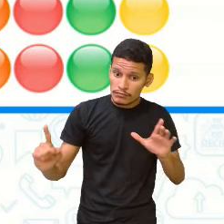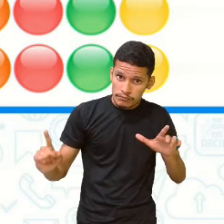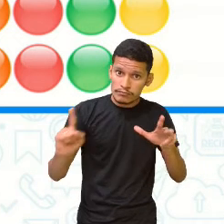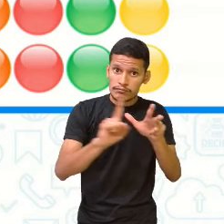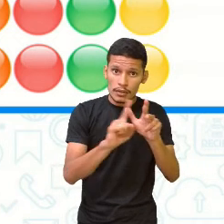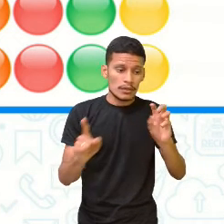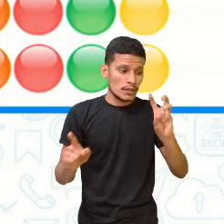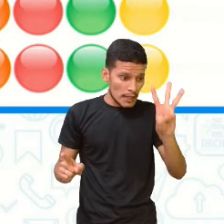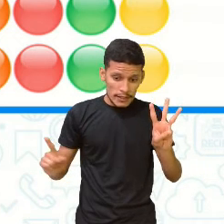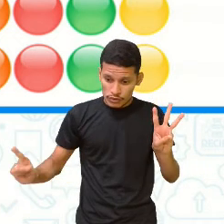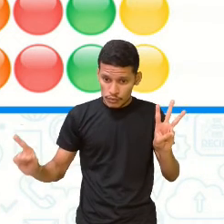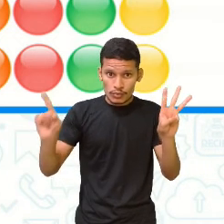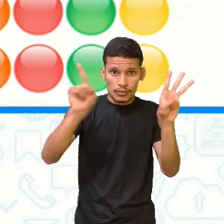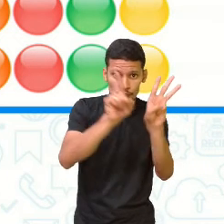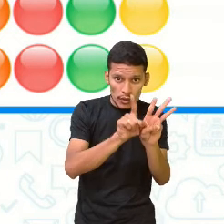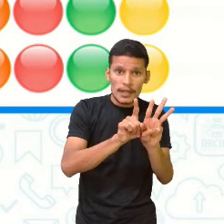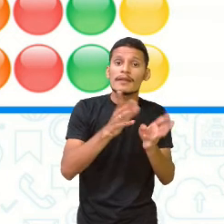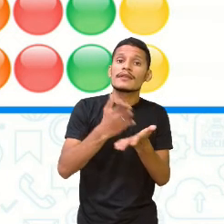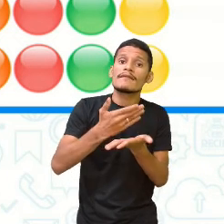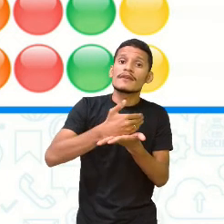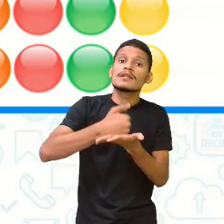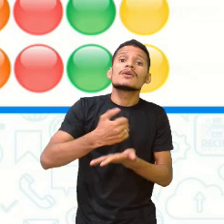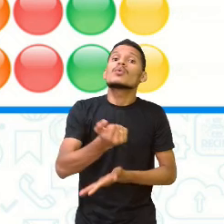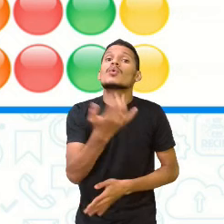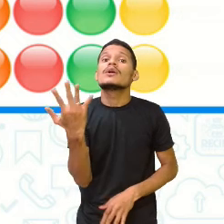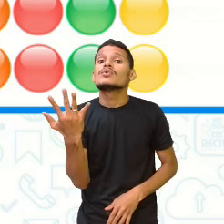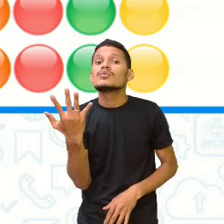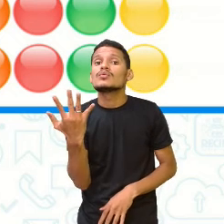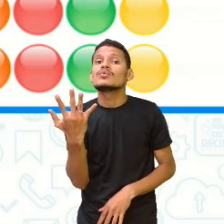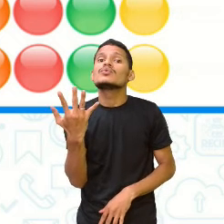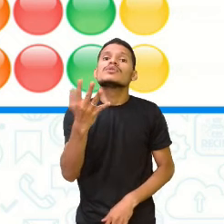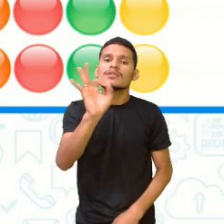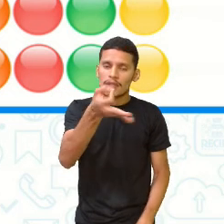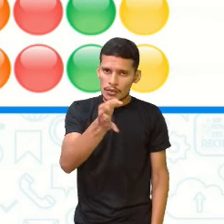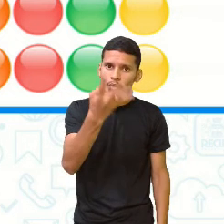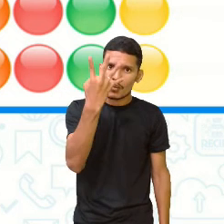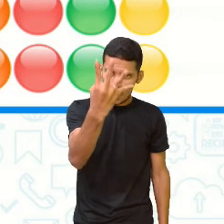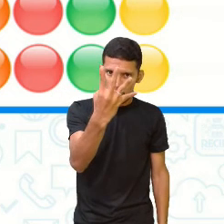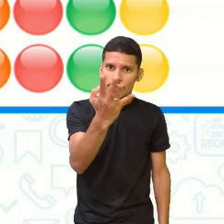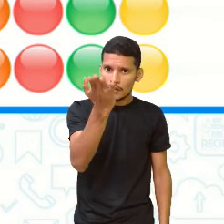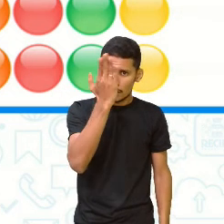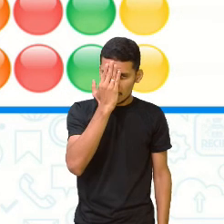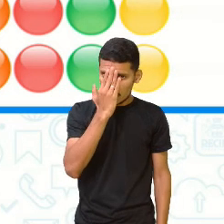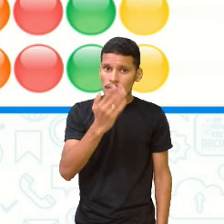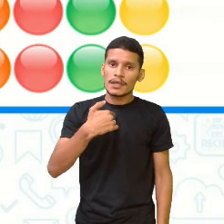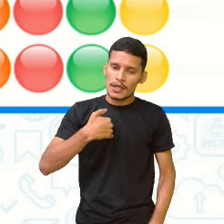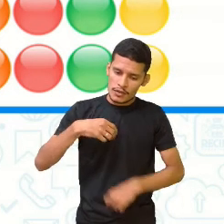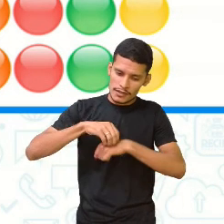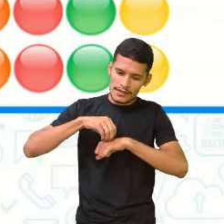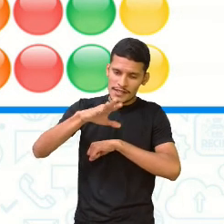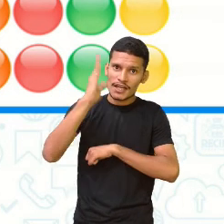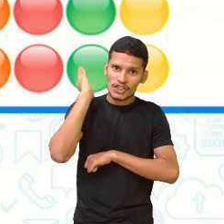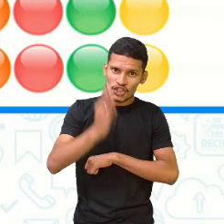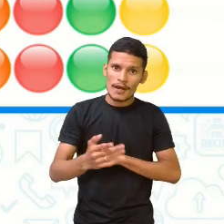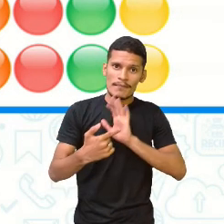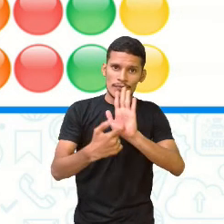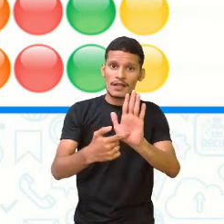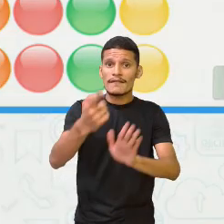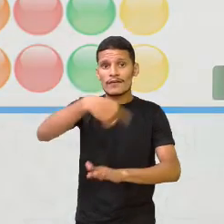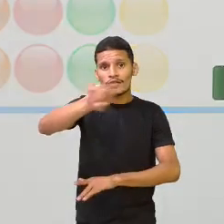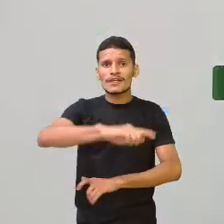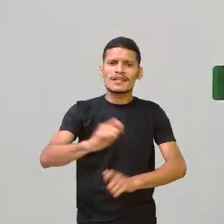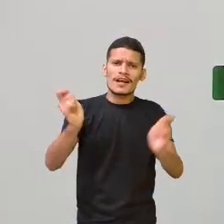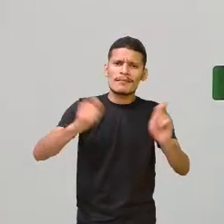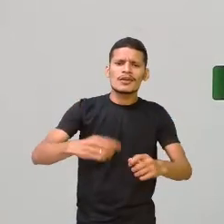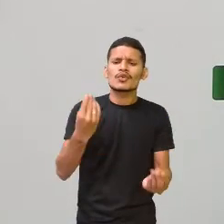Então, você vai dividir essas 32 por quanto? Por 4. Já dei o spoiler e você